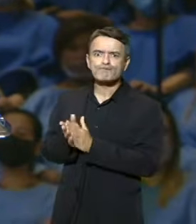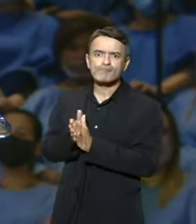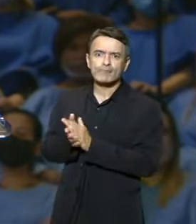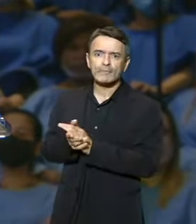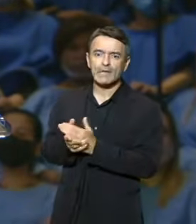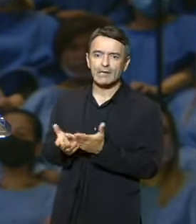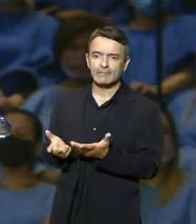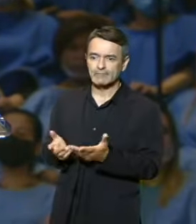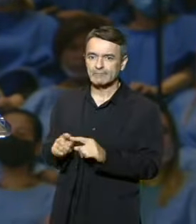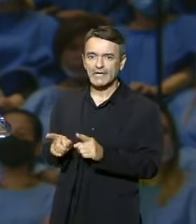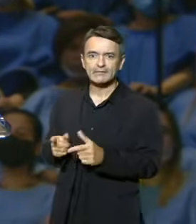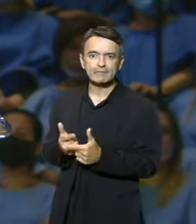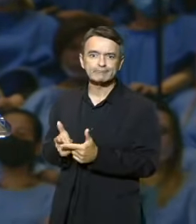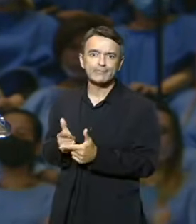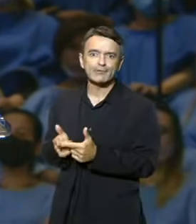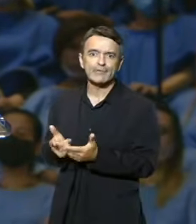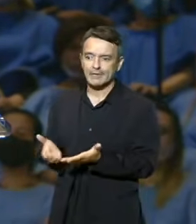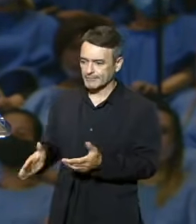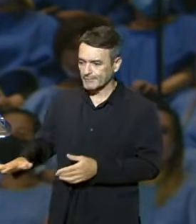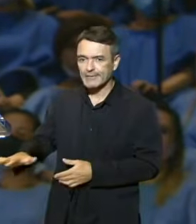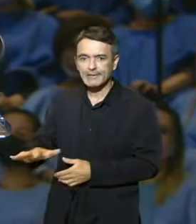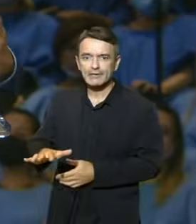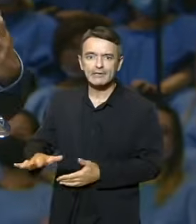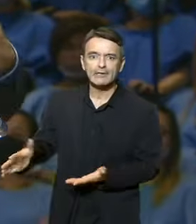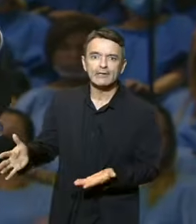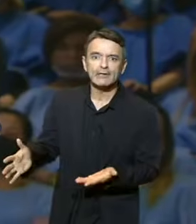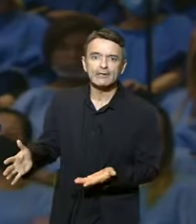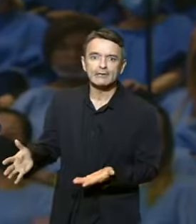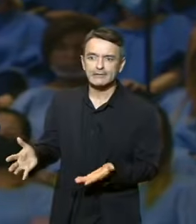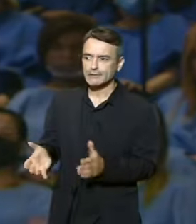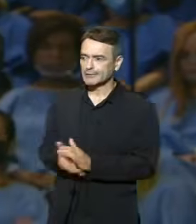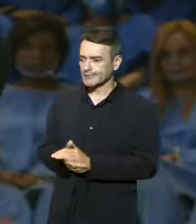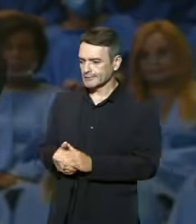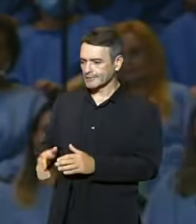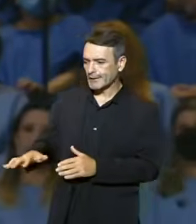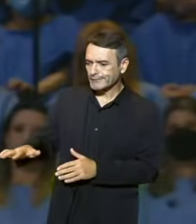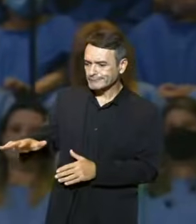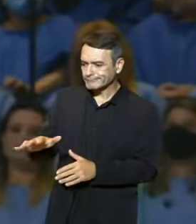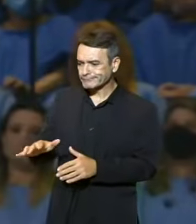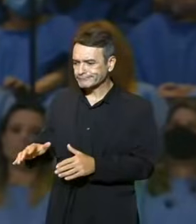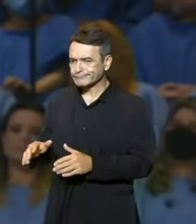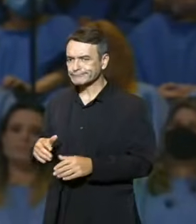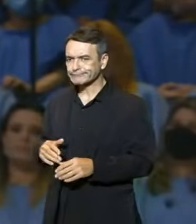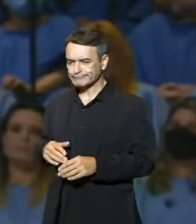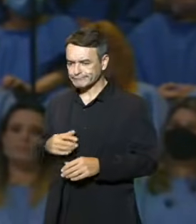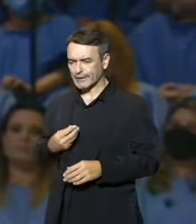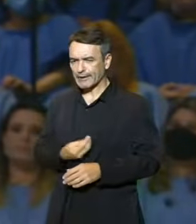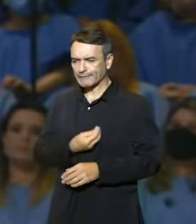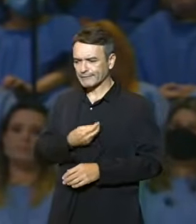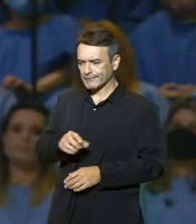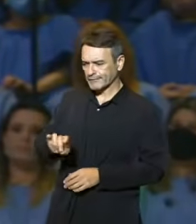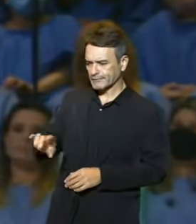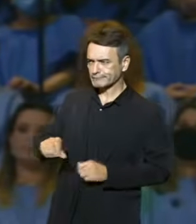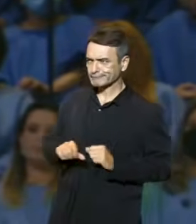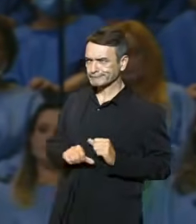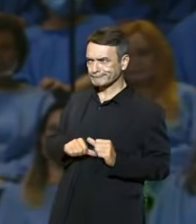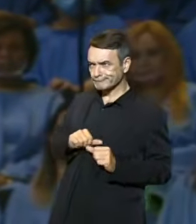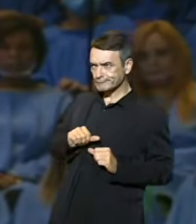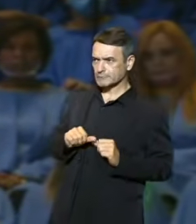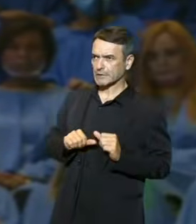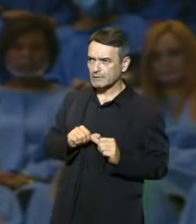problema e algo que vai afetando o humor, que vai mudando a gente por dentro e faz com que a gente se